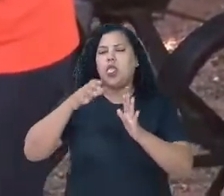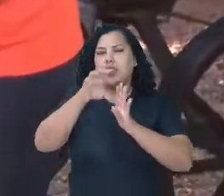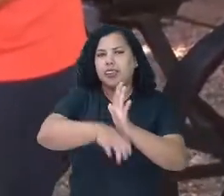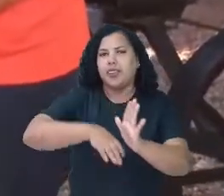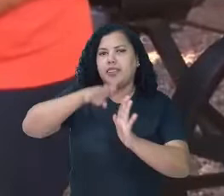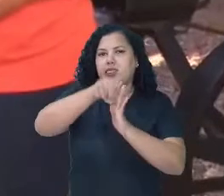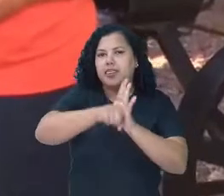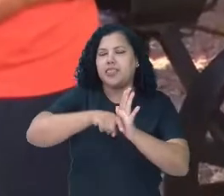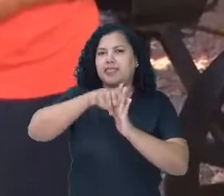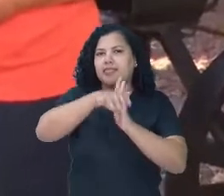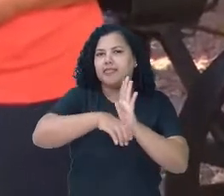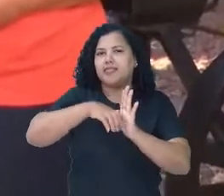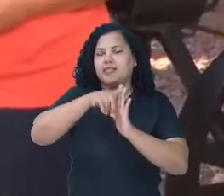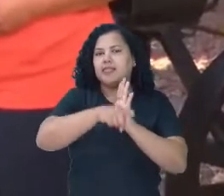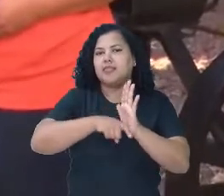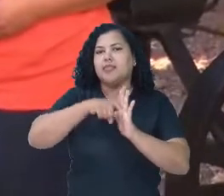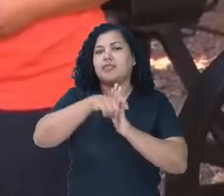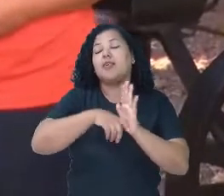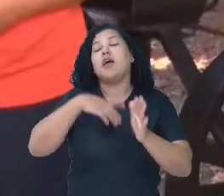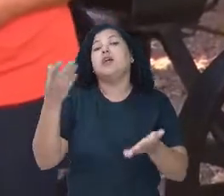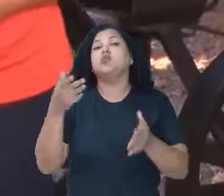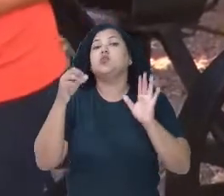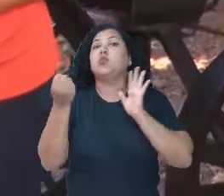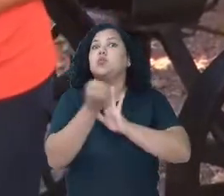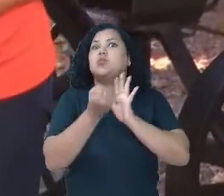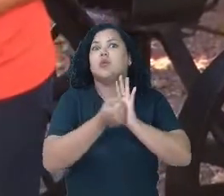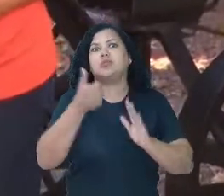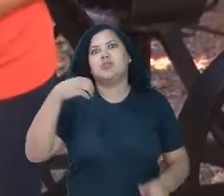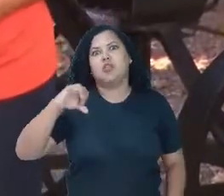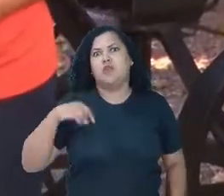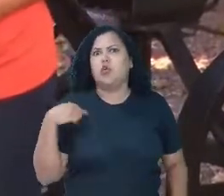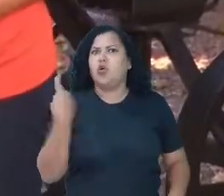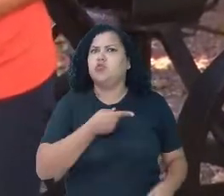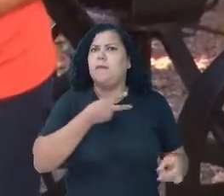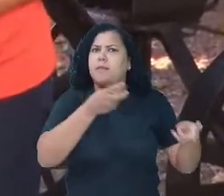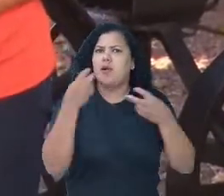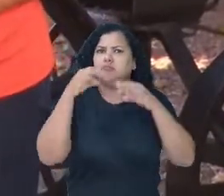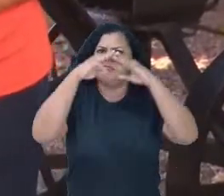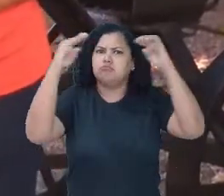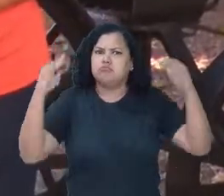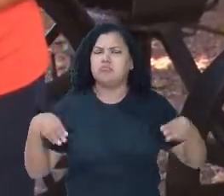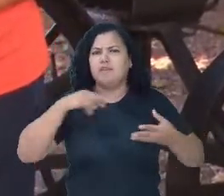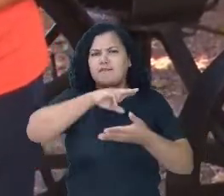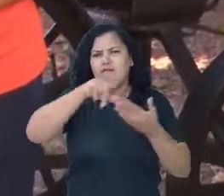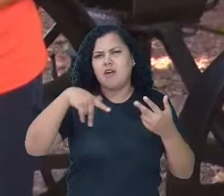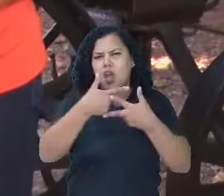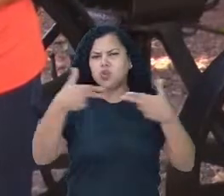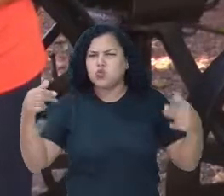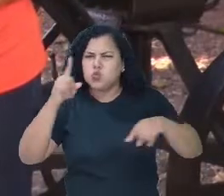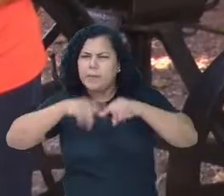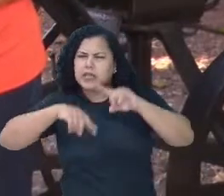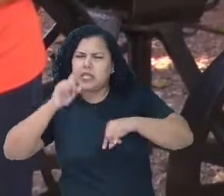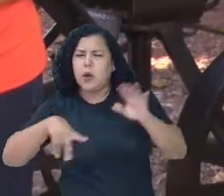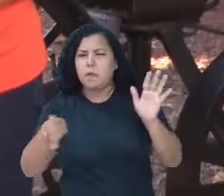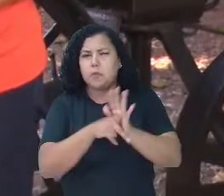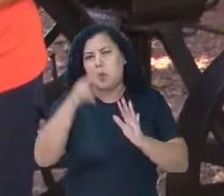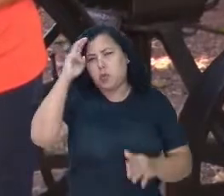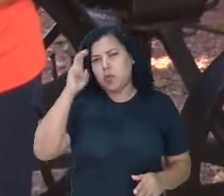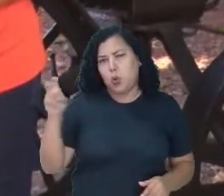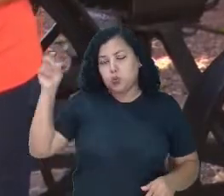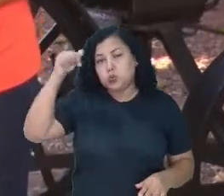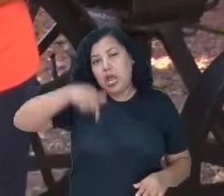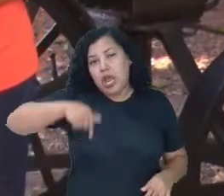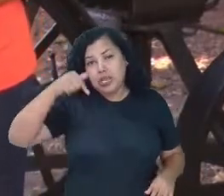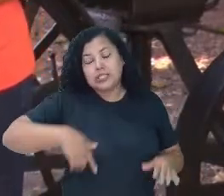museu muitas peças ligadas à história do Nordeste, à história de Pernambuco. Então vai ser uma